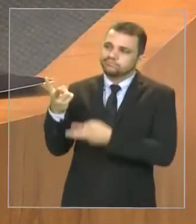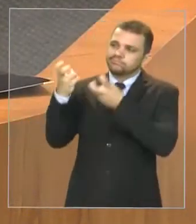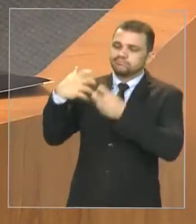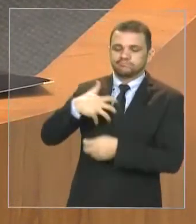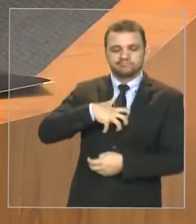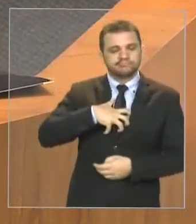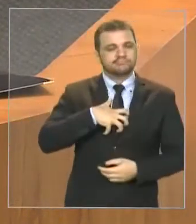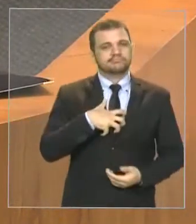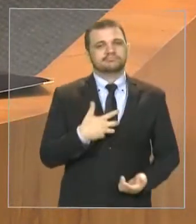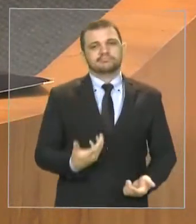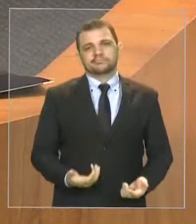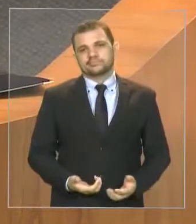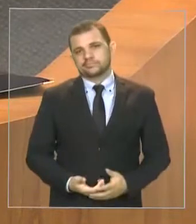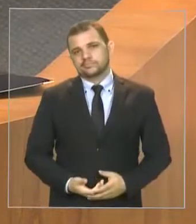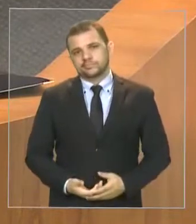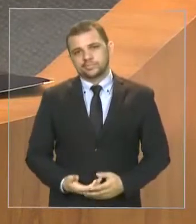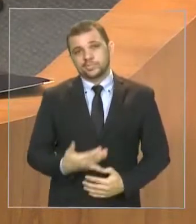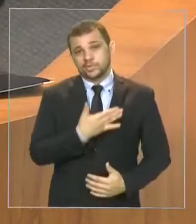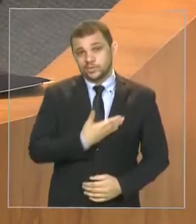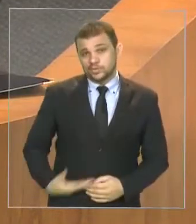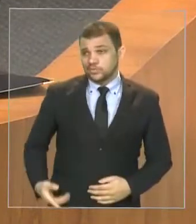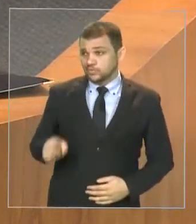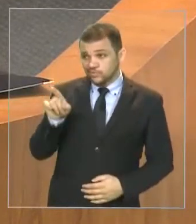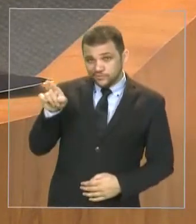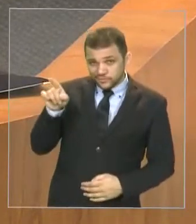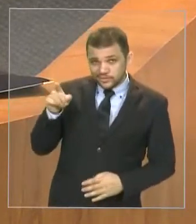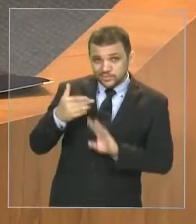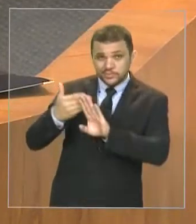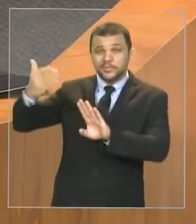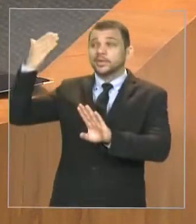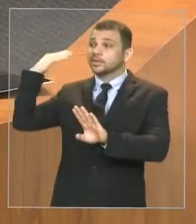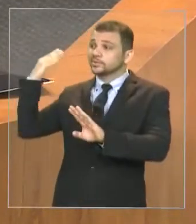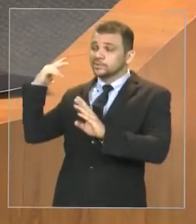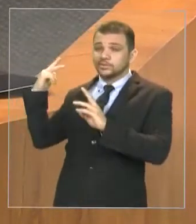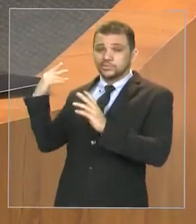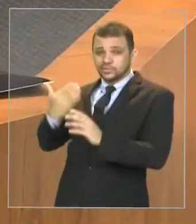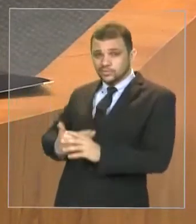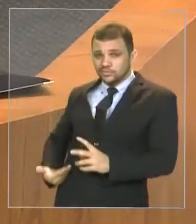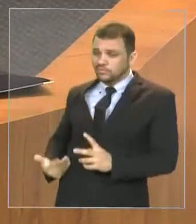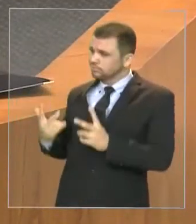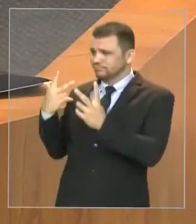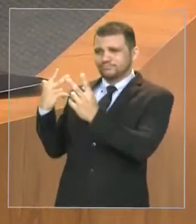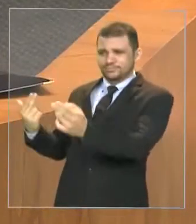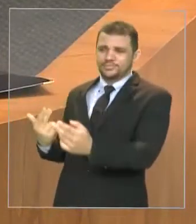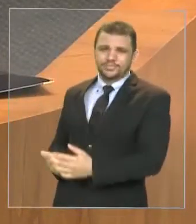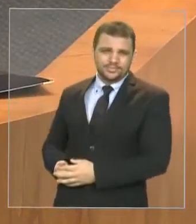Um governo que não tem diferença nenhuma de governos passados. Uma mudança que não